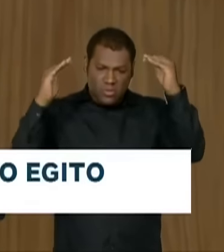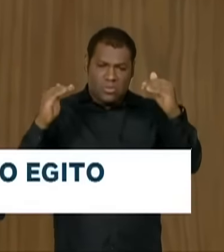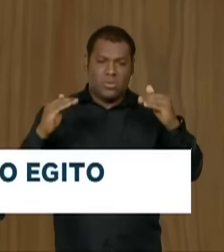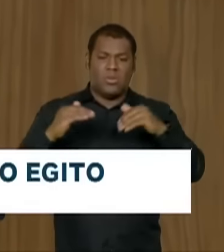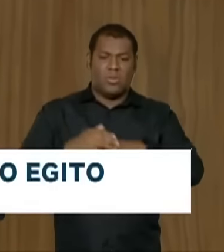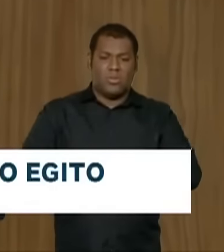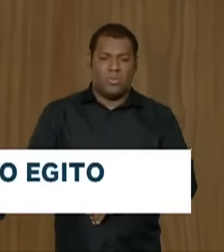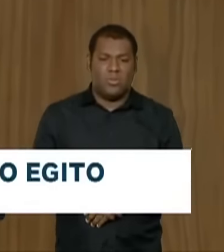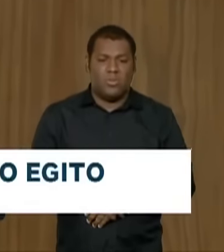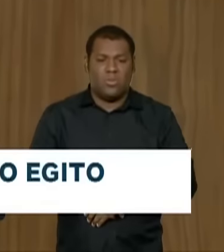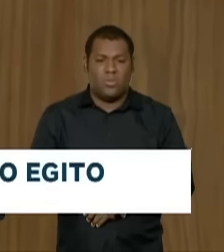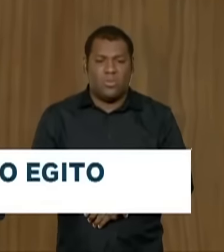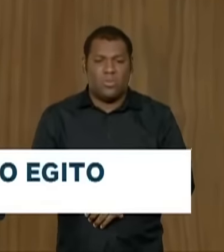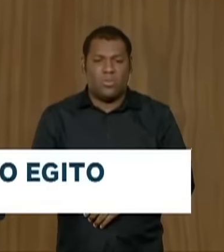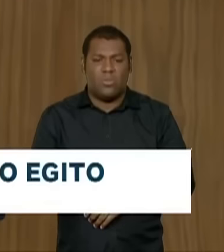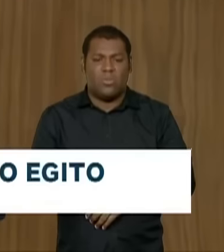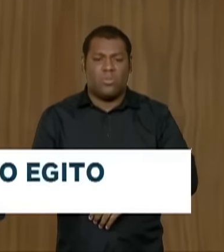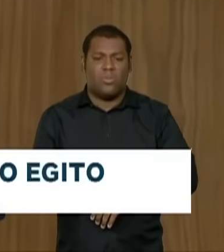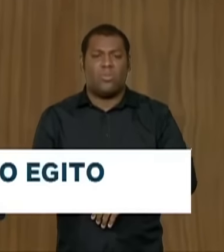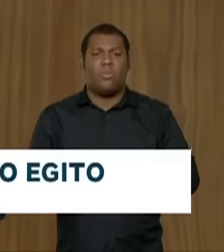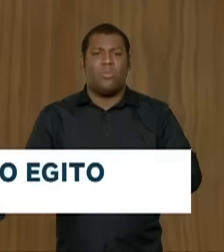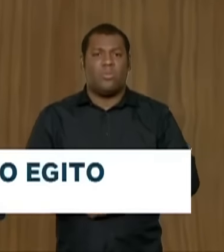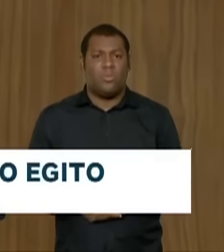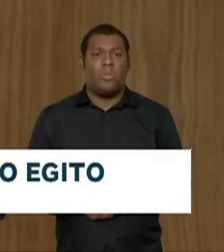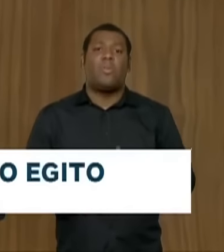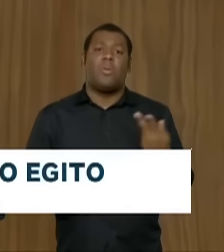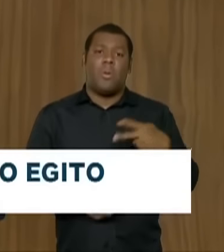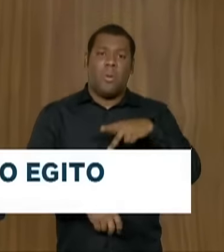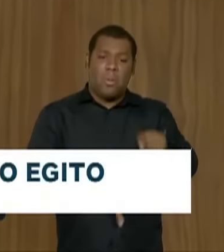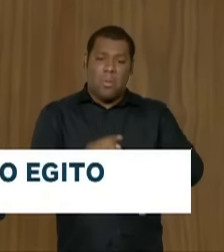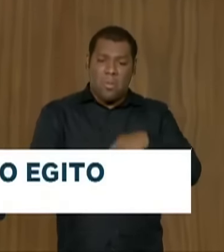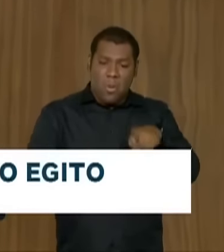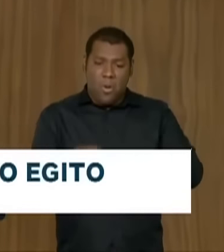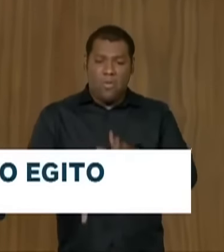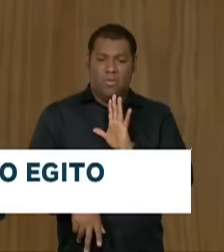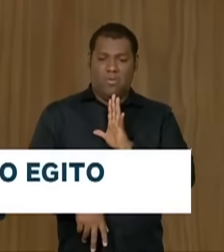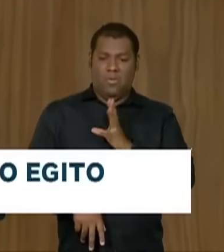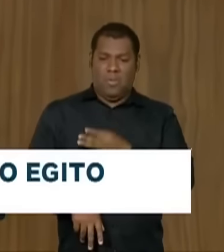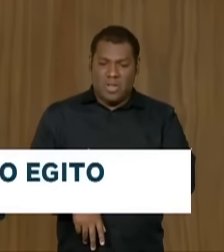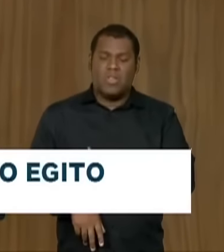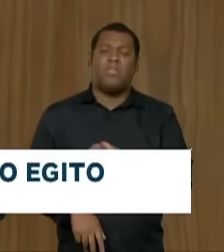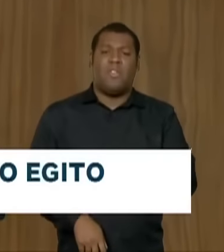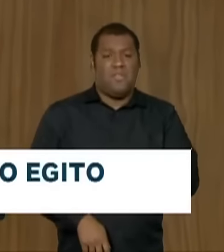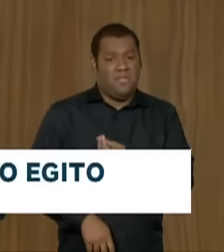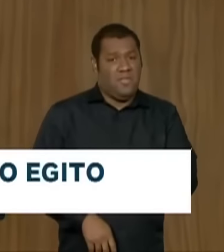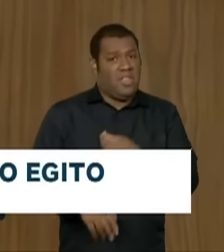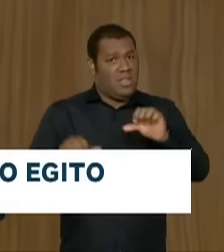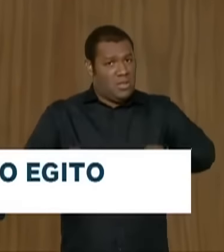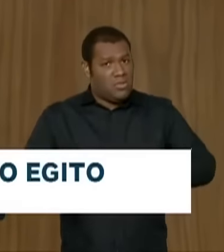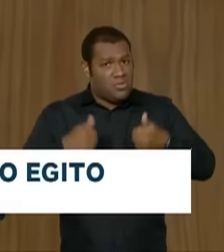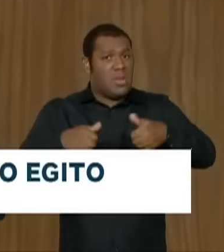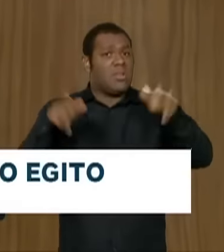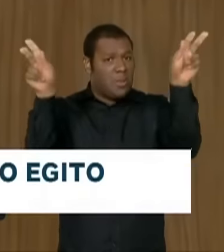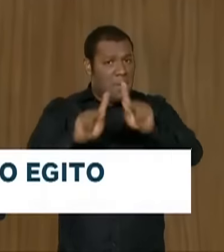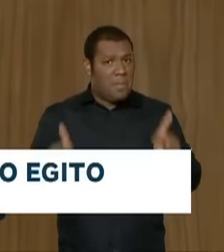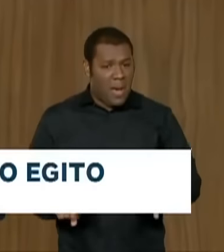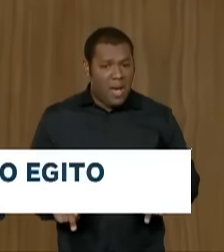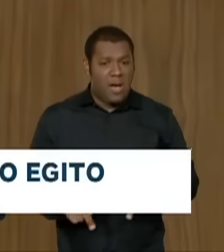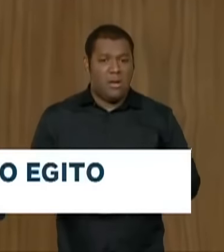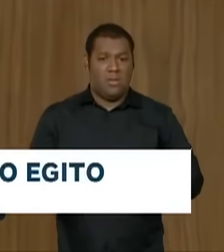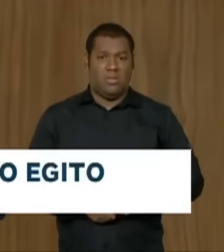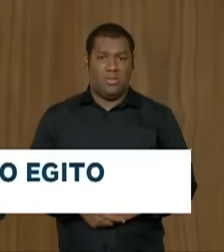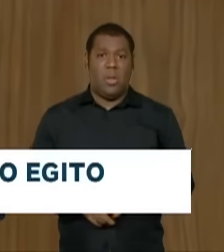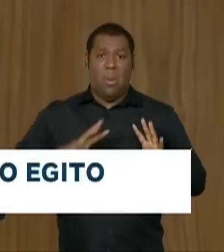ONU, mas também no território, para que os palestinos possam construir suas vidas em paz e com respeito